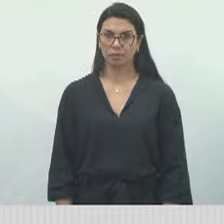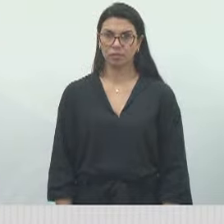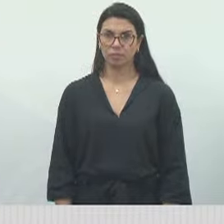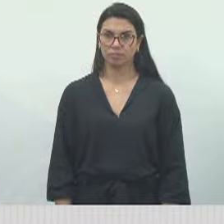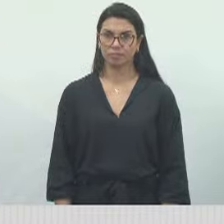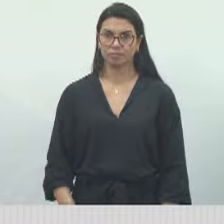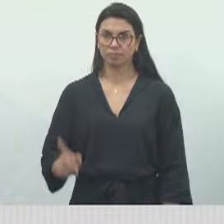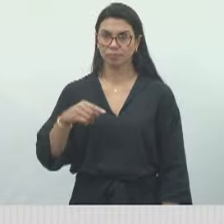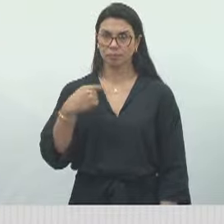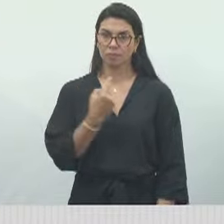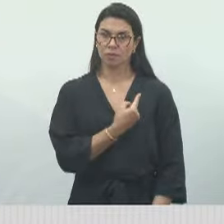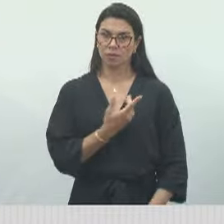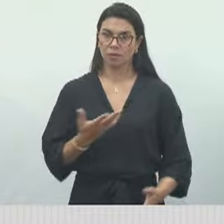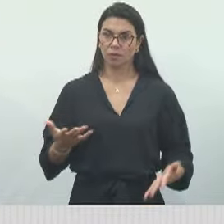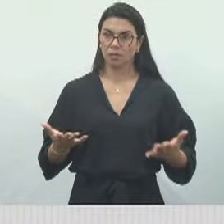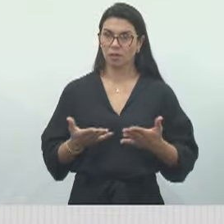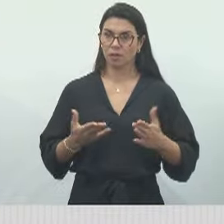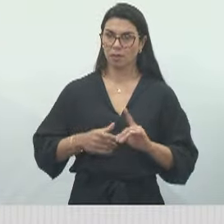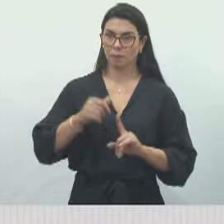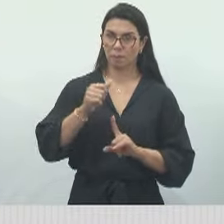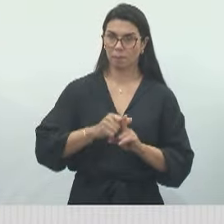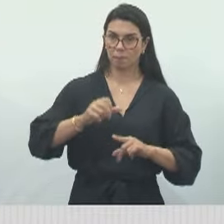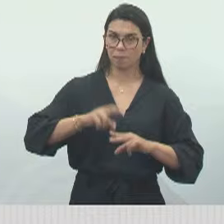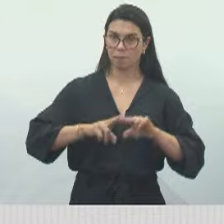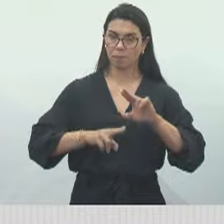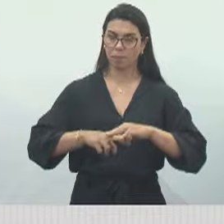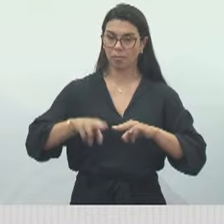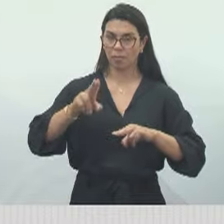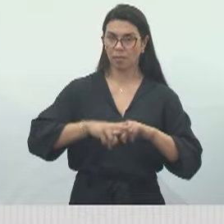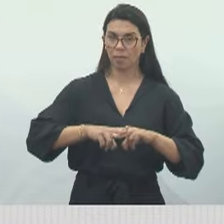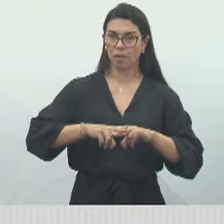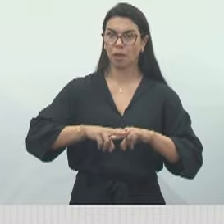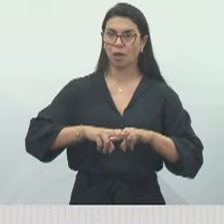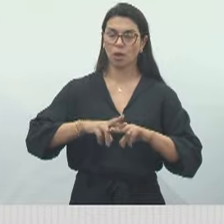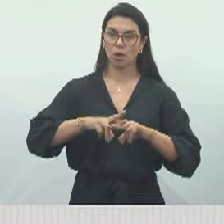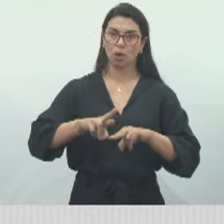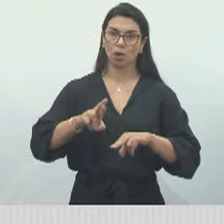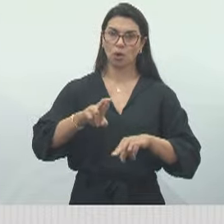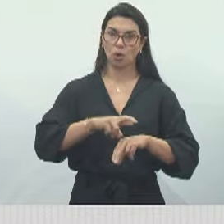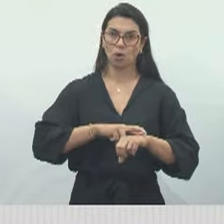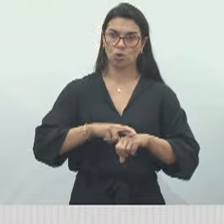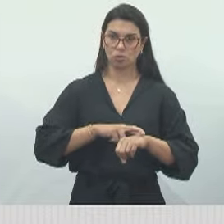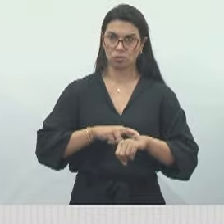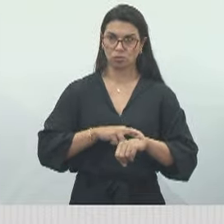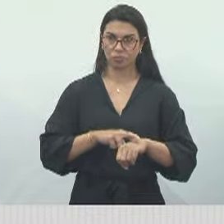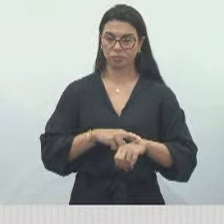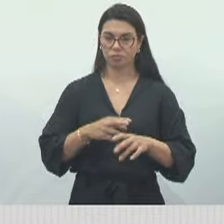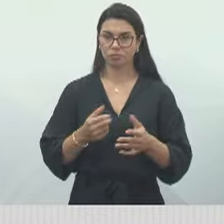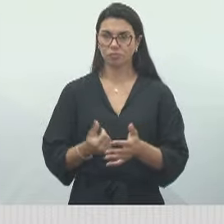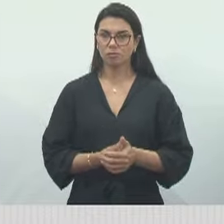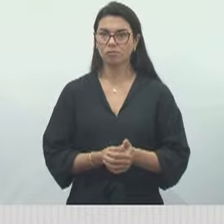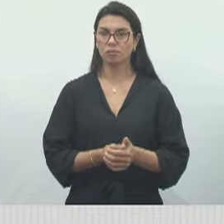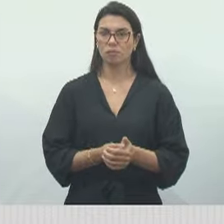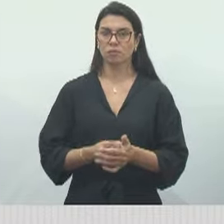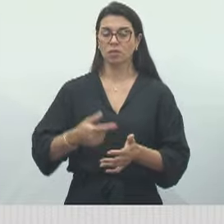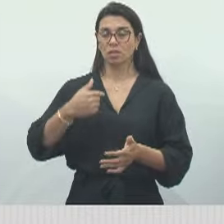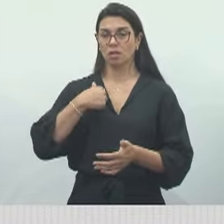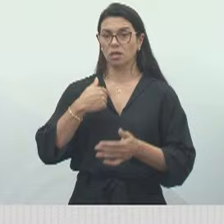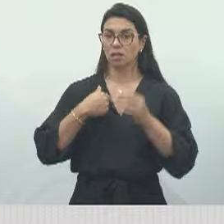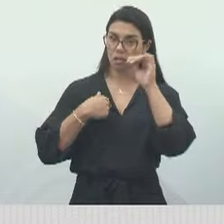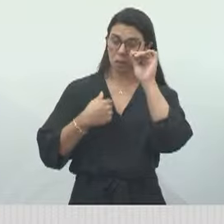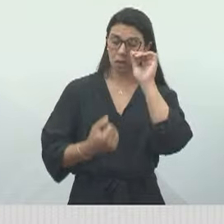E nós estamos no mês de junho, o Junho Violeta, onde, de minha autoria,